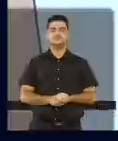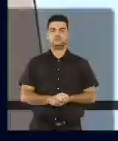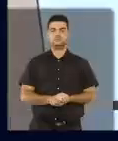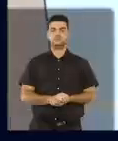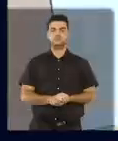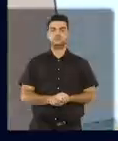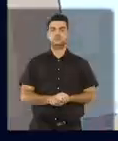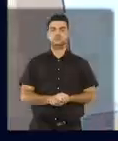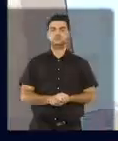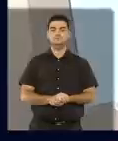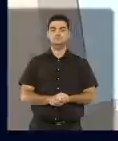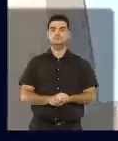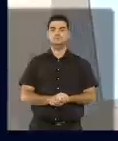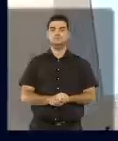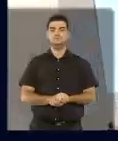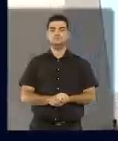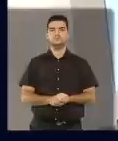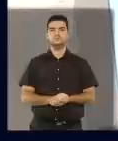a